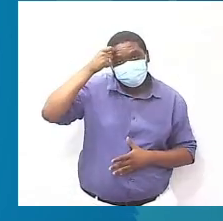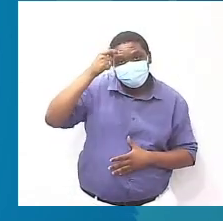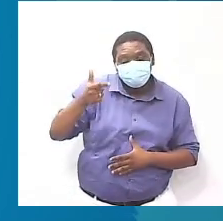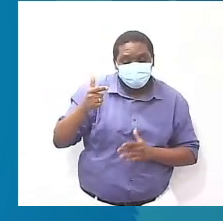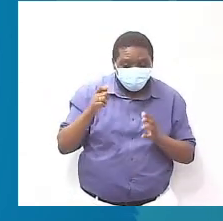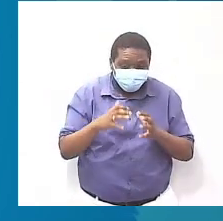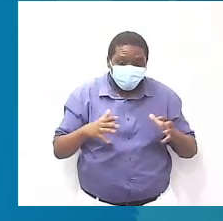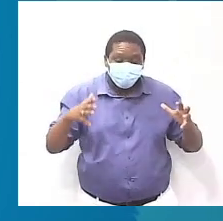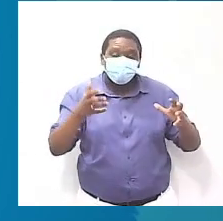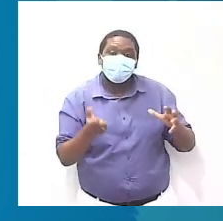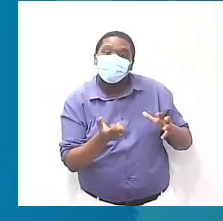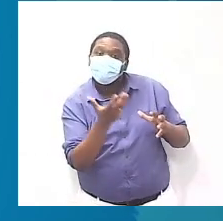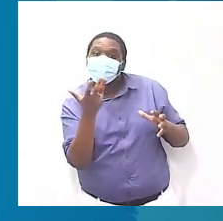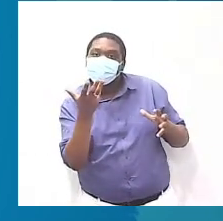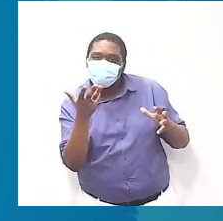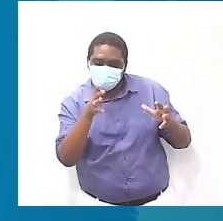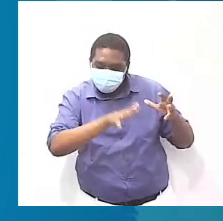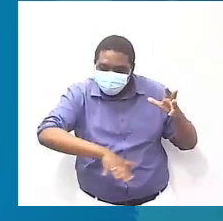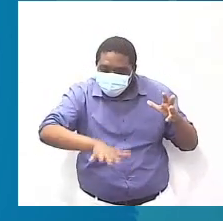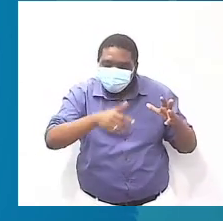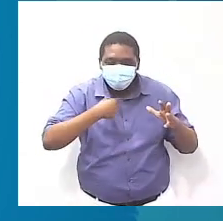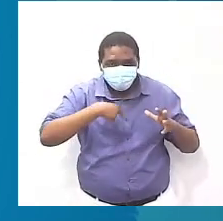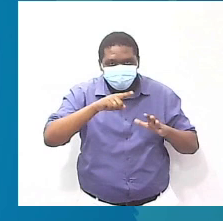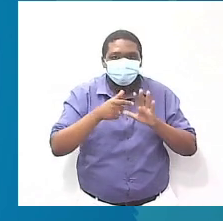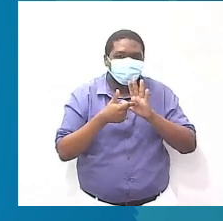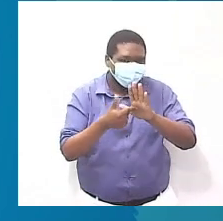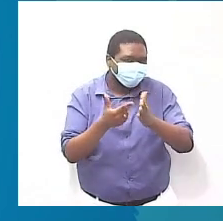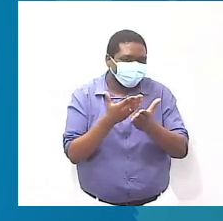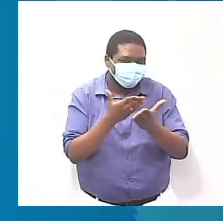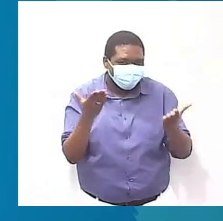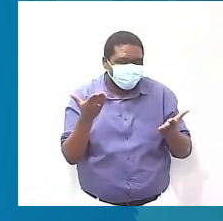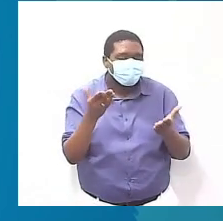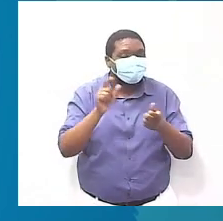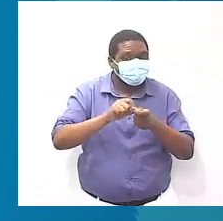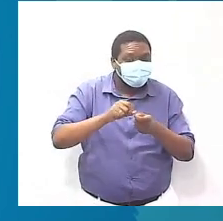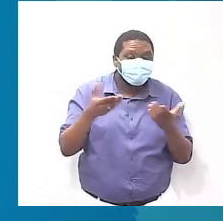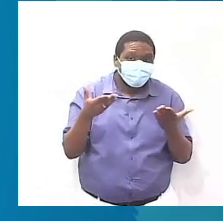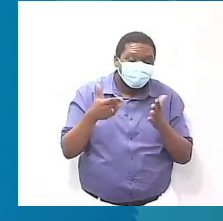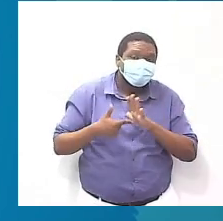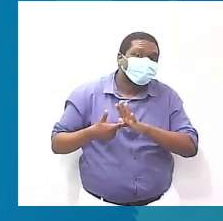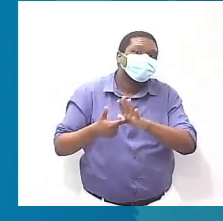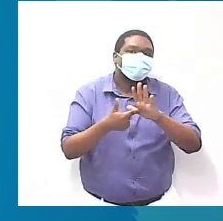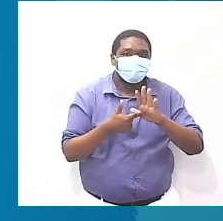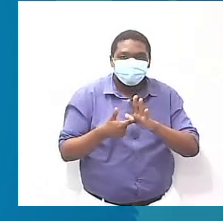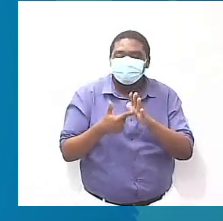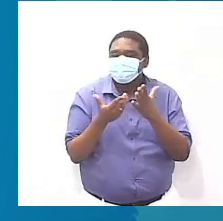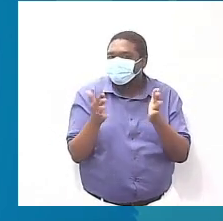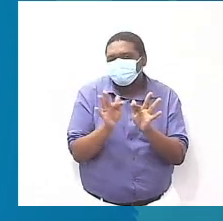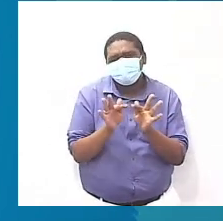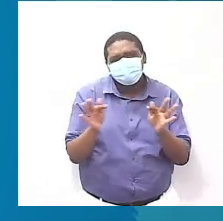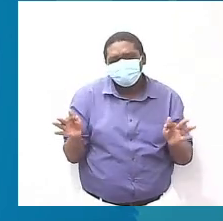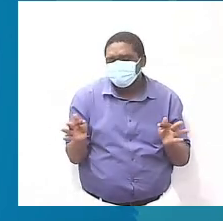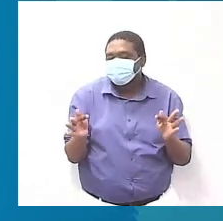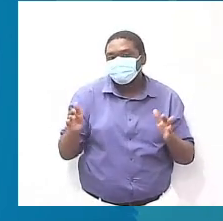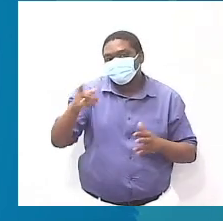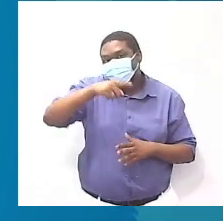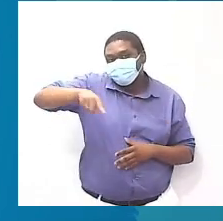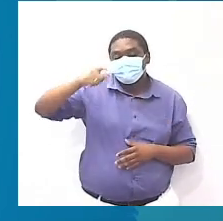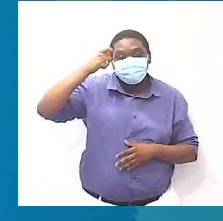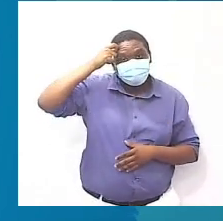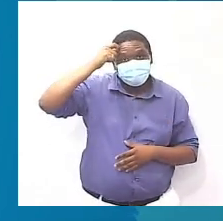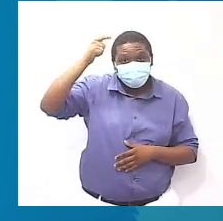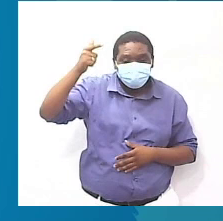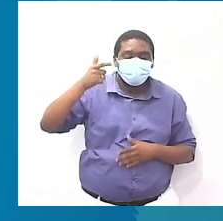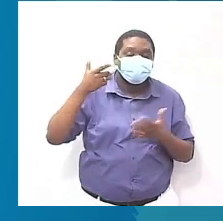capacidade que eu vou te mostrar e fazer essa amostragem muito, muito simples para vocês terem uma ideia, tá